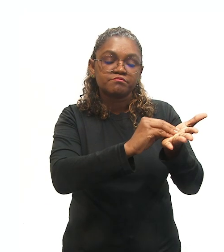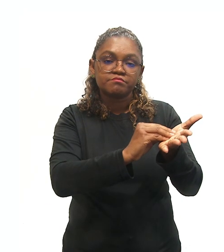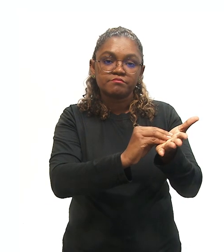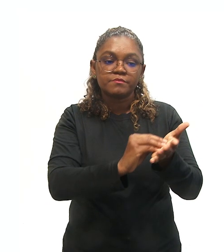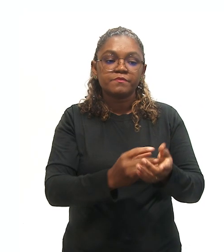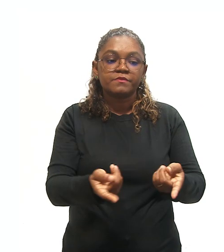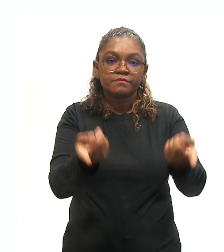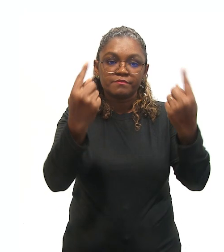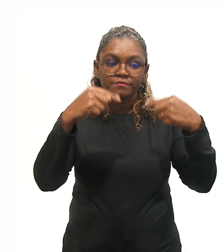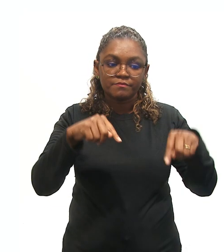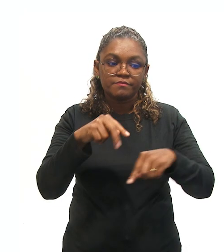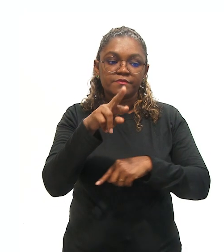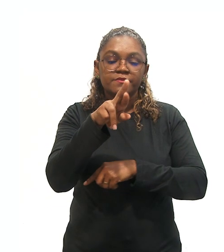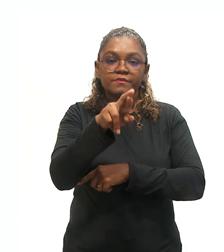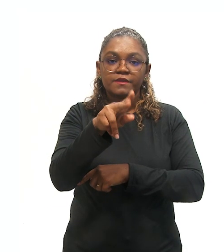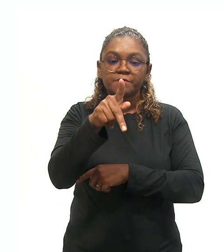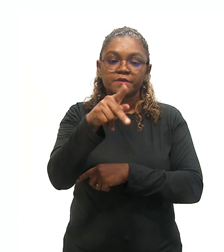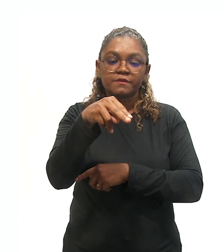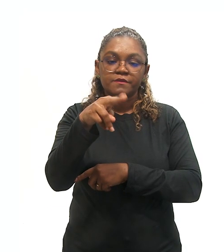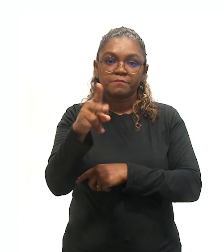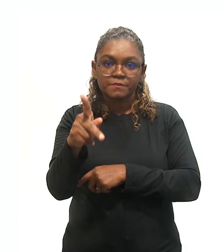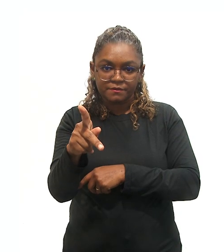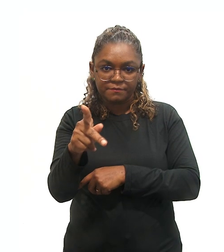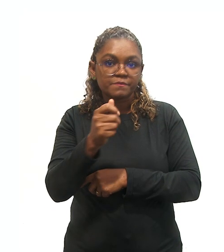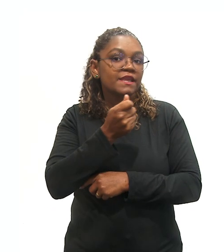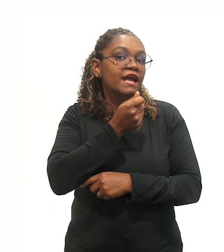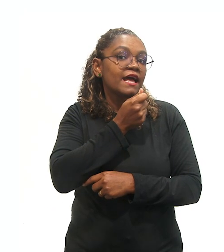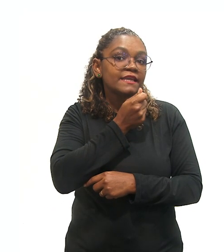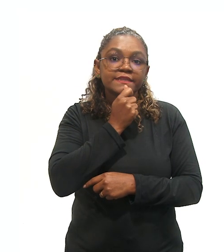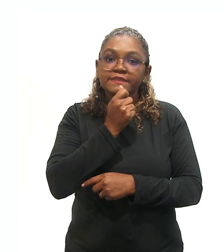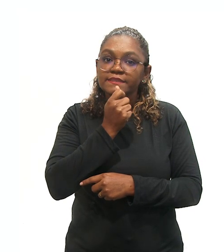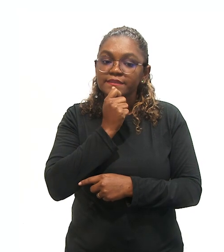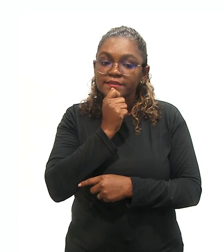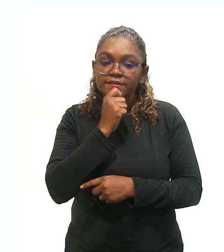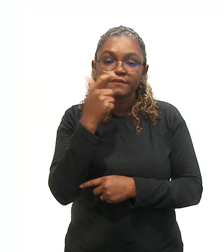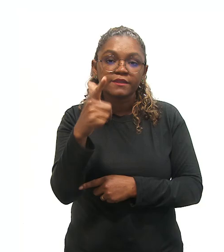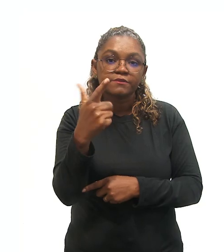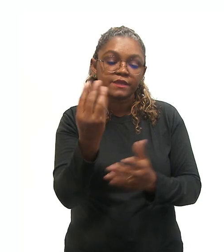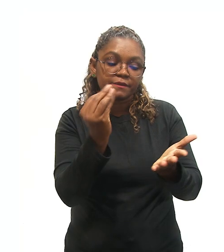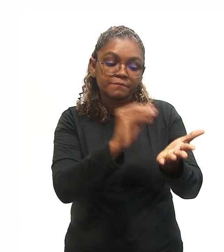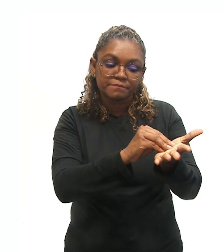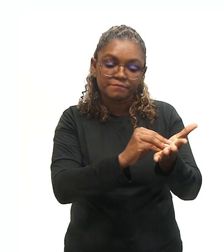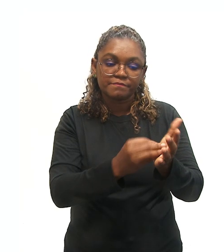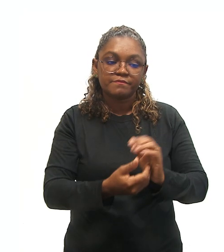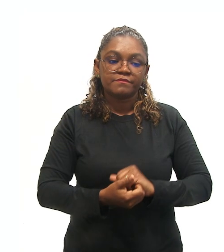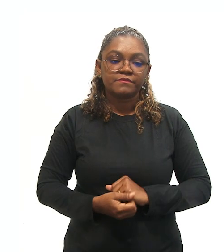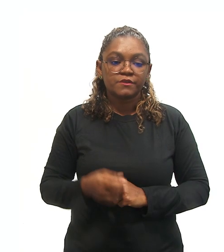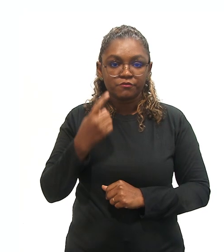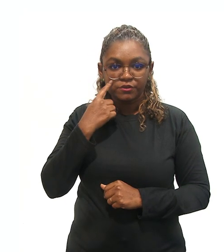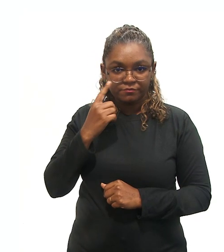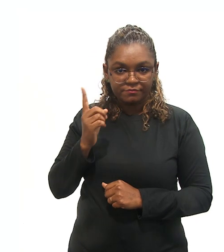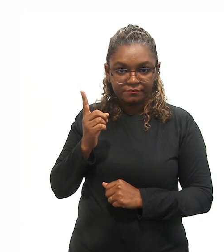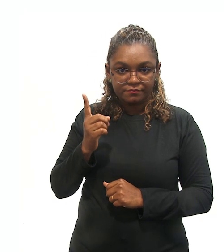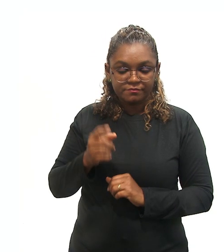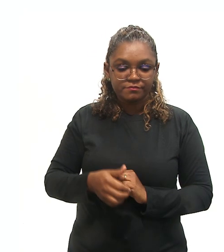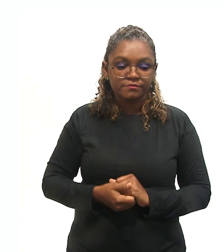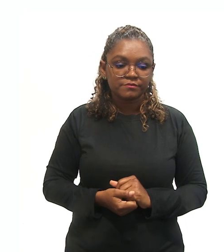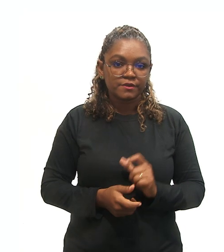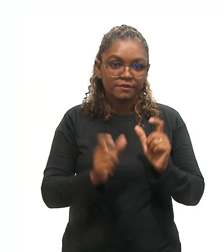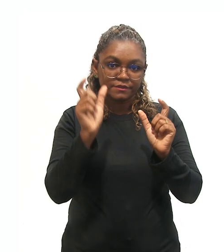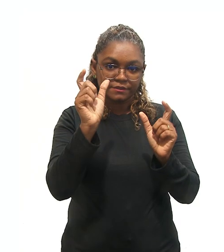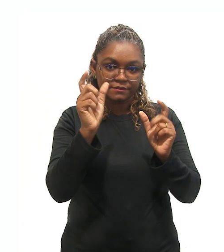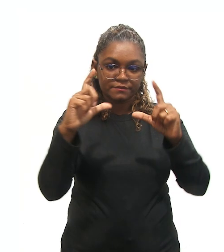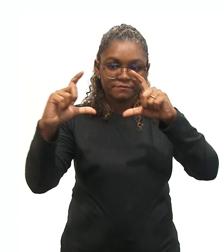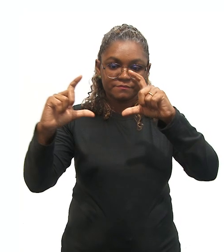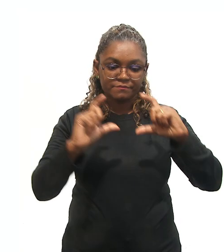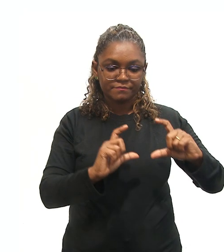deve vir também dentro desse relatório, tá bom? E tá aqui a sigla do restos a pagar processados, não processados. Ó,